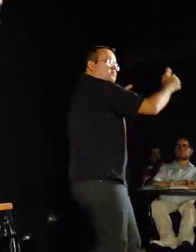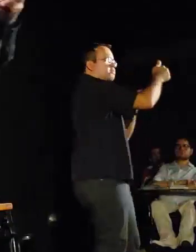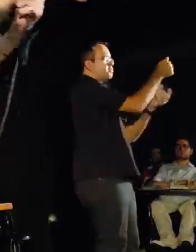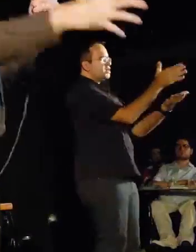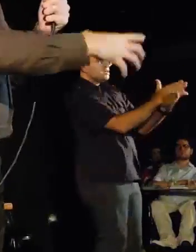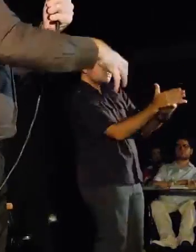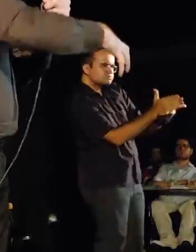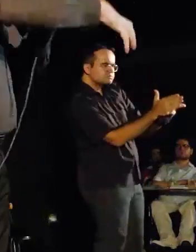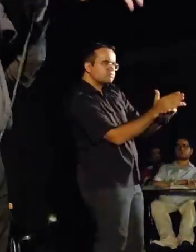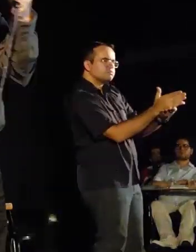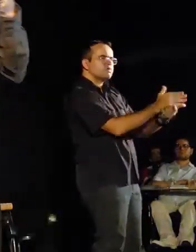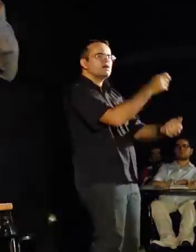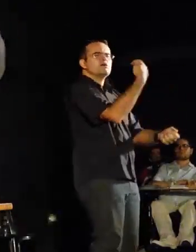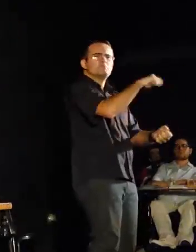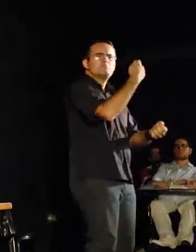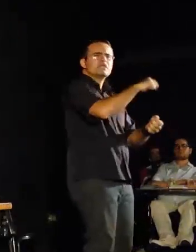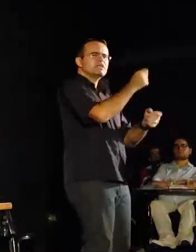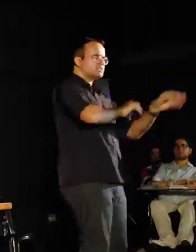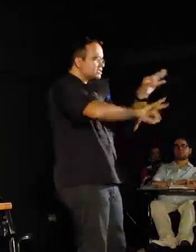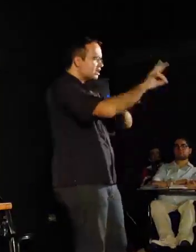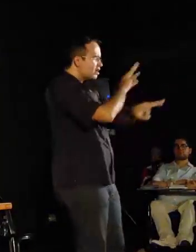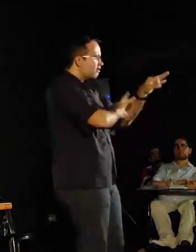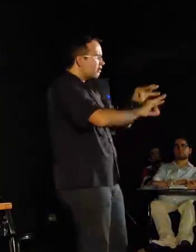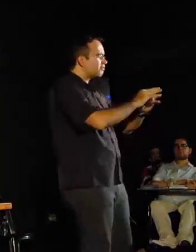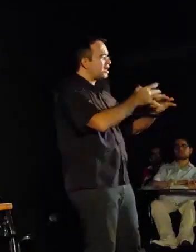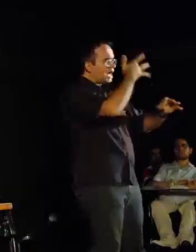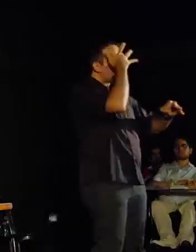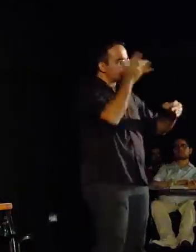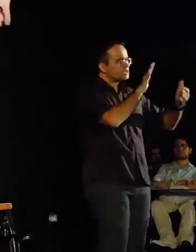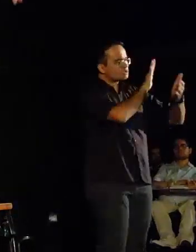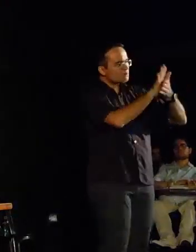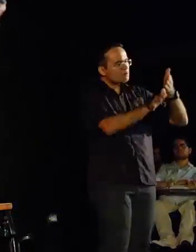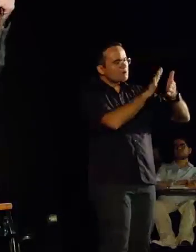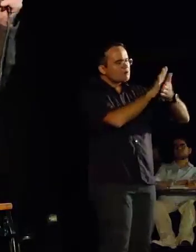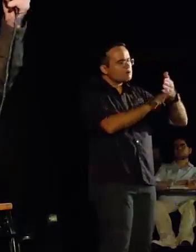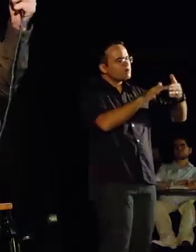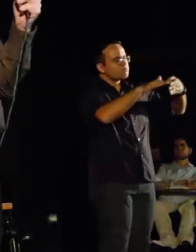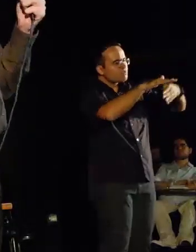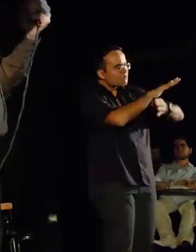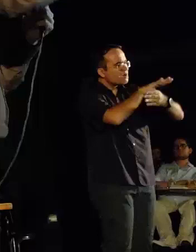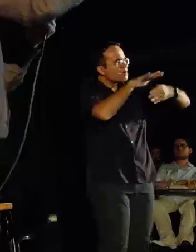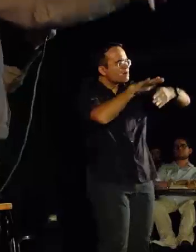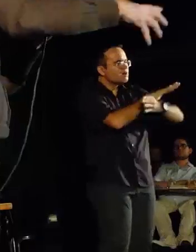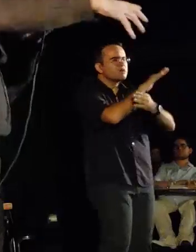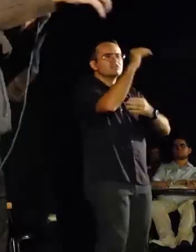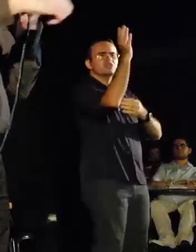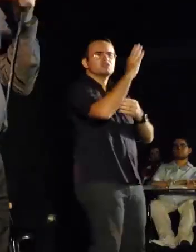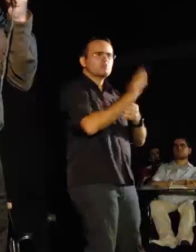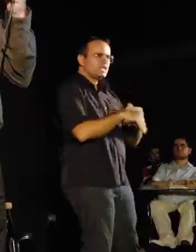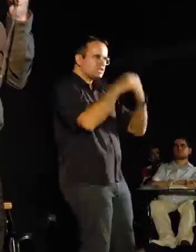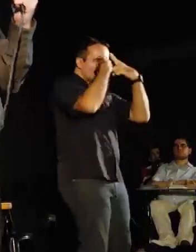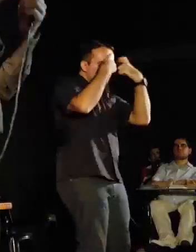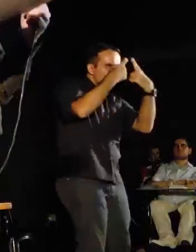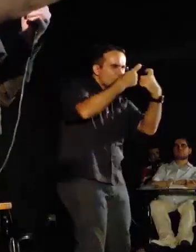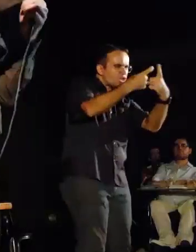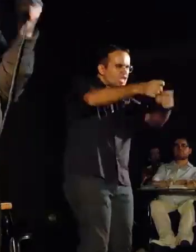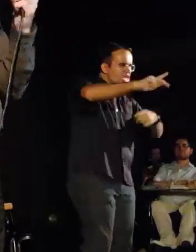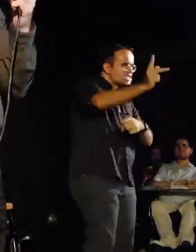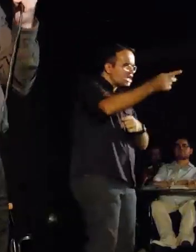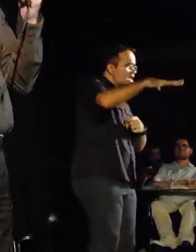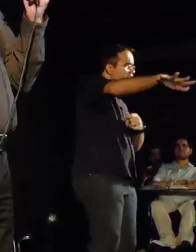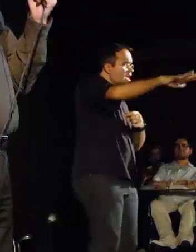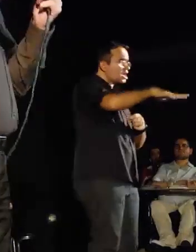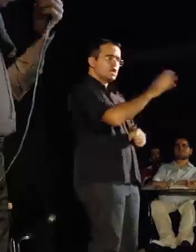fronteiras. Afinal de contas, né, são todas porosas. Certo? Afinal de contas, a violência que pode vir daqui e dali, certo? E a nossa